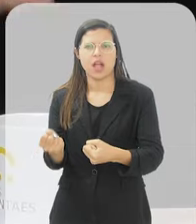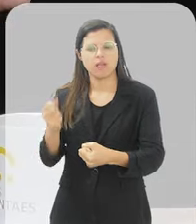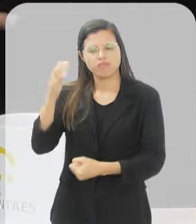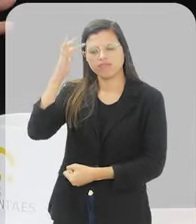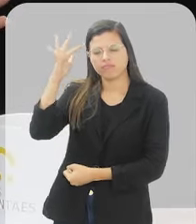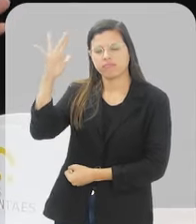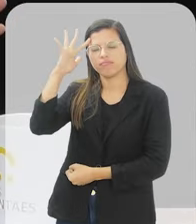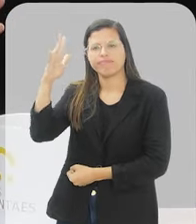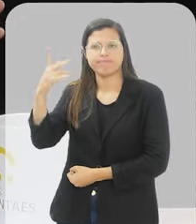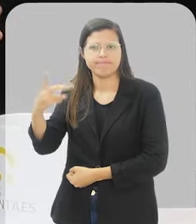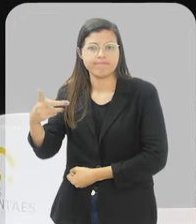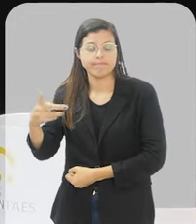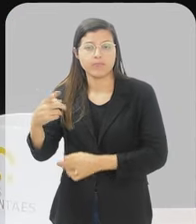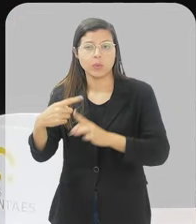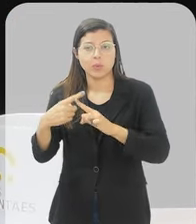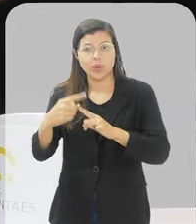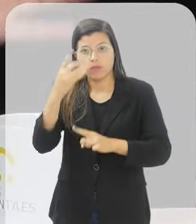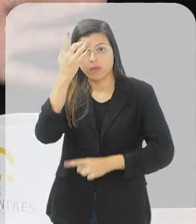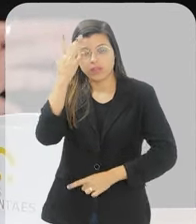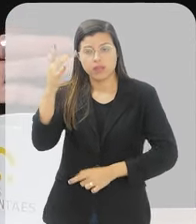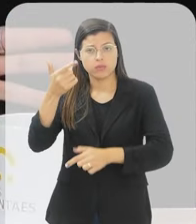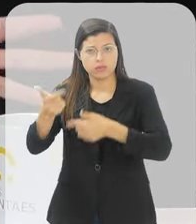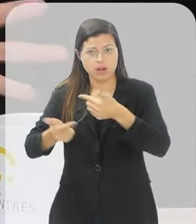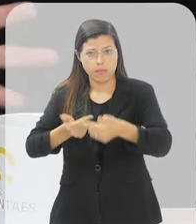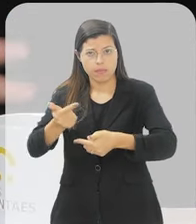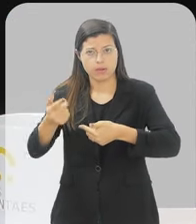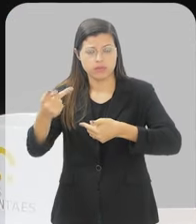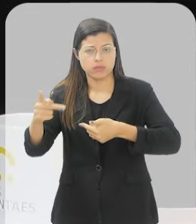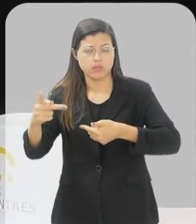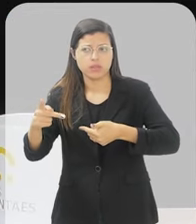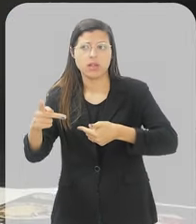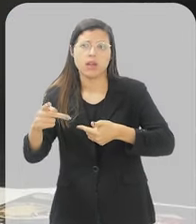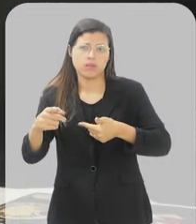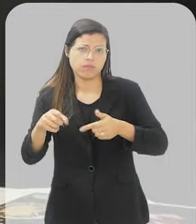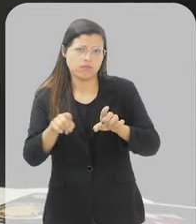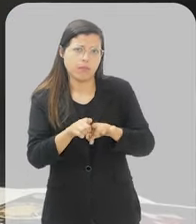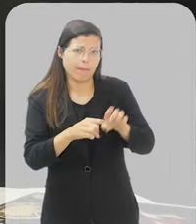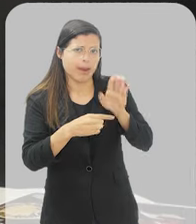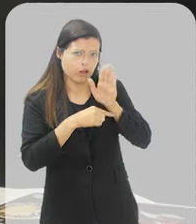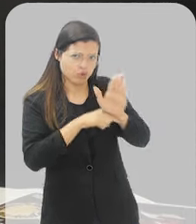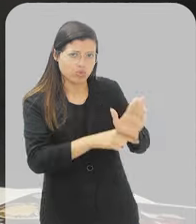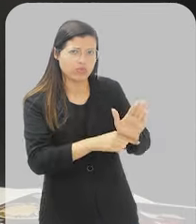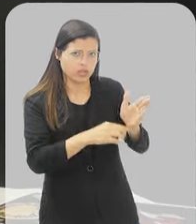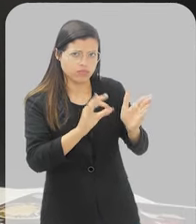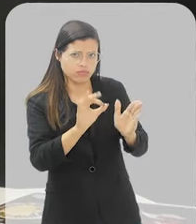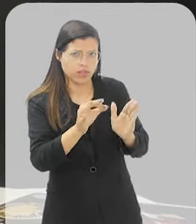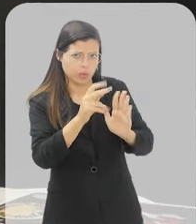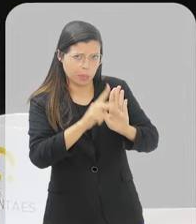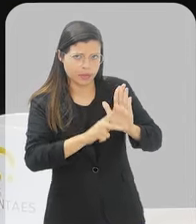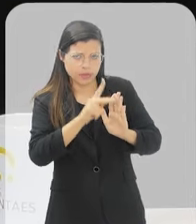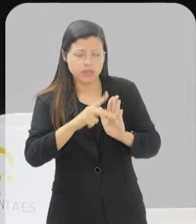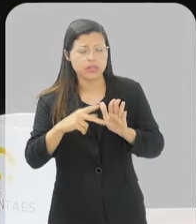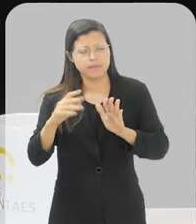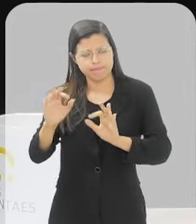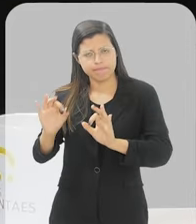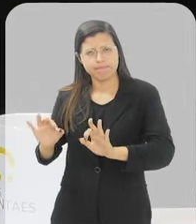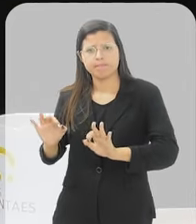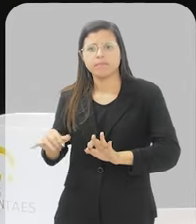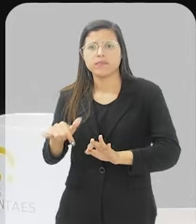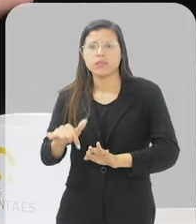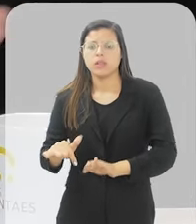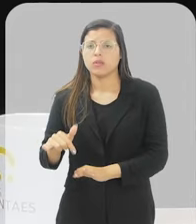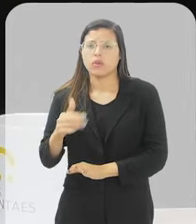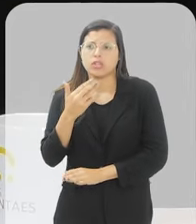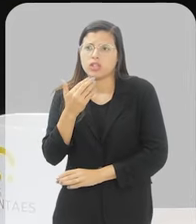viagem dele, porque facilita o trabalho para ele e Você está para dando uma mim. contribuição também para o Sim, projeto, né? exatamente, porque não adianta eu